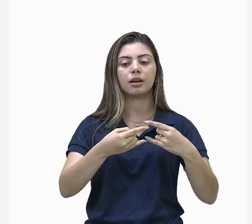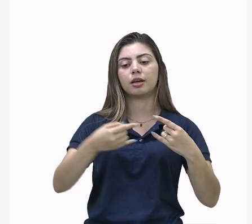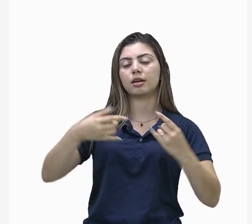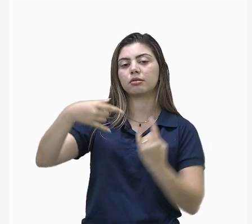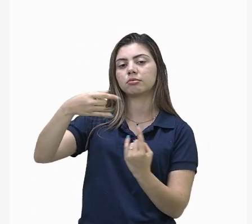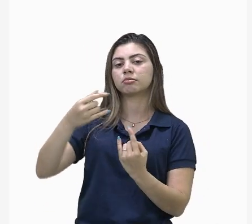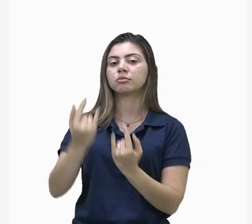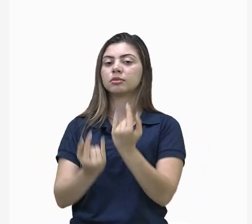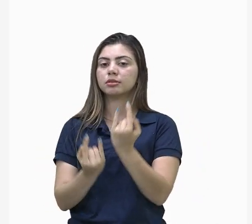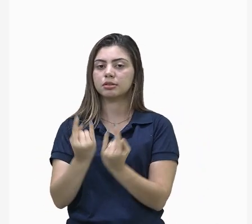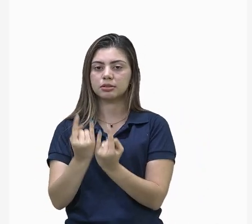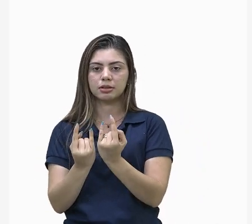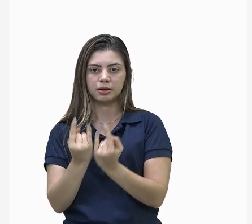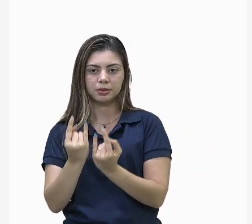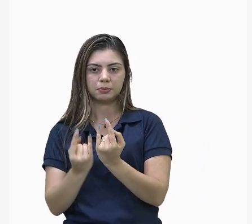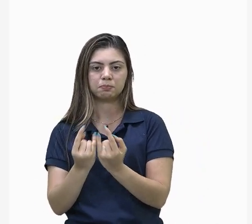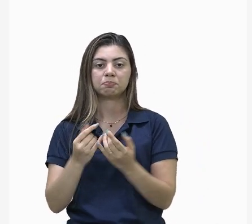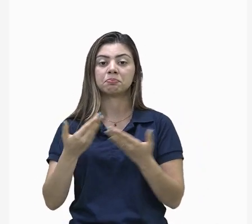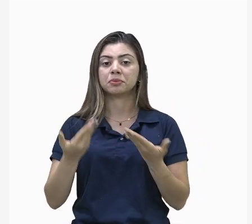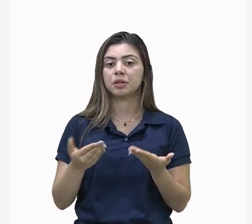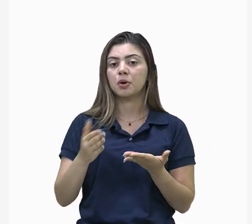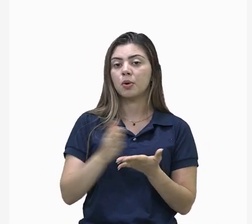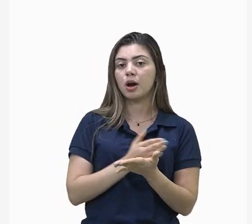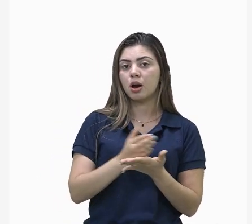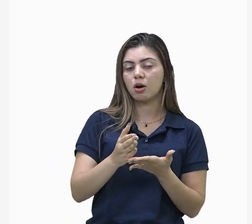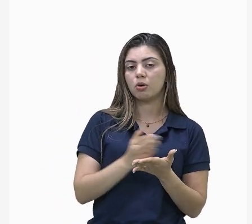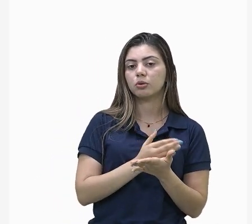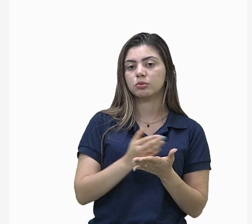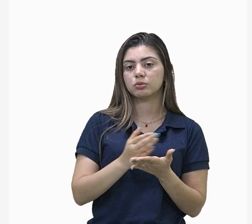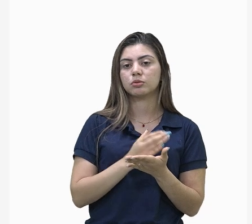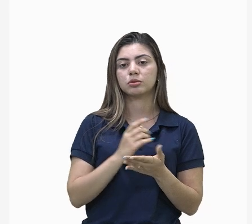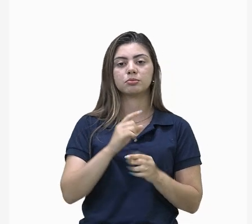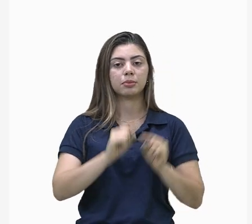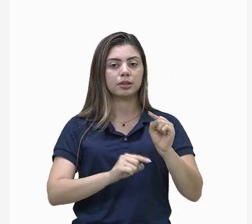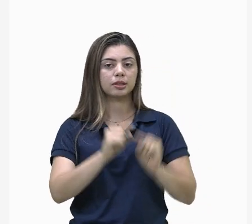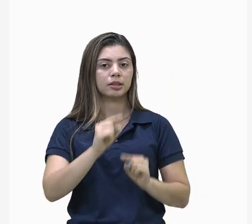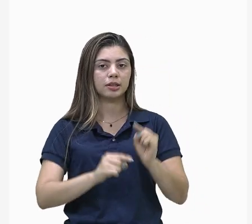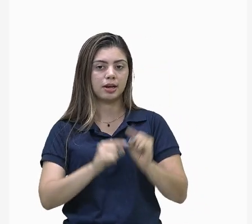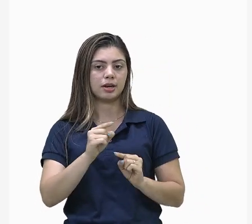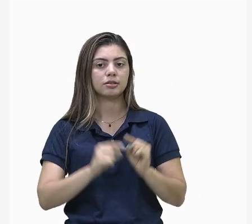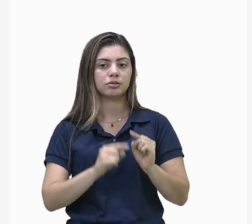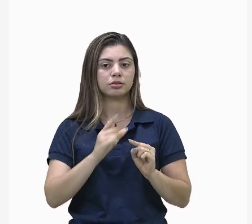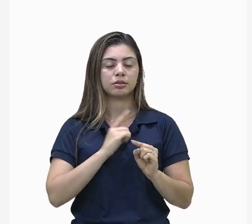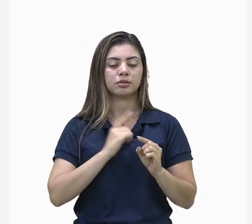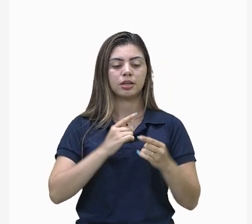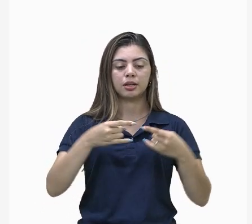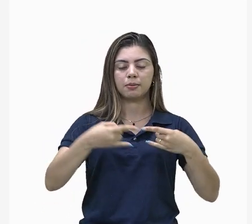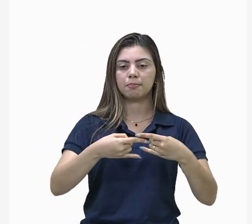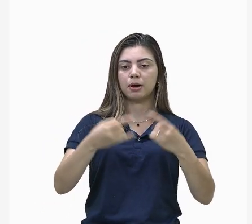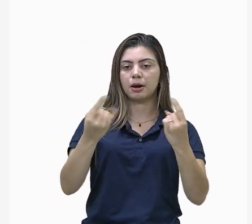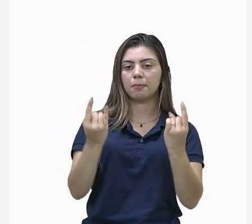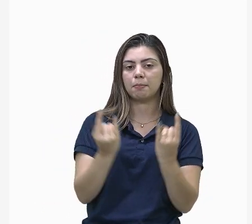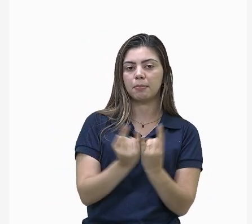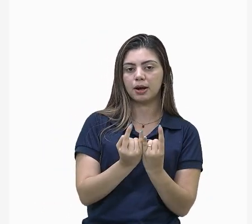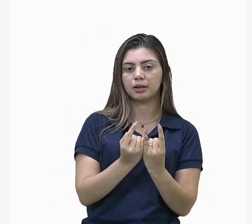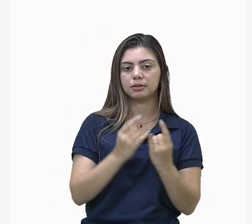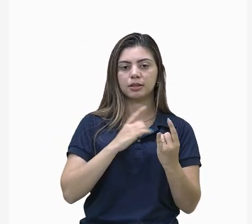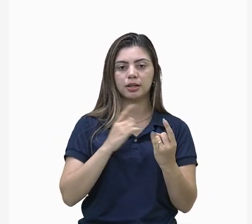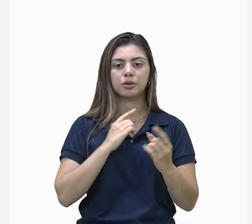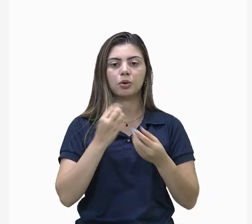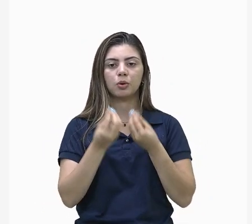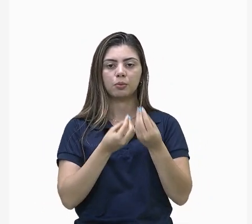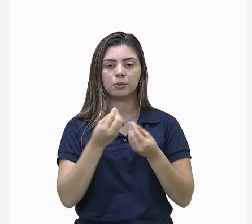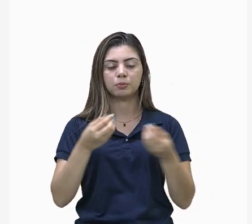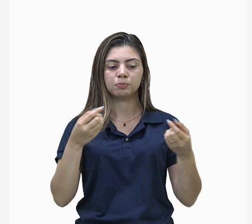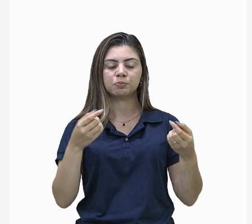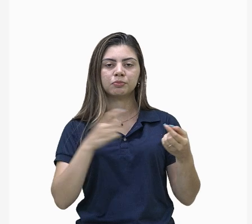série. Alguns consumidores no circuito misto são ligados de forma independente, que é